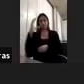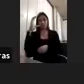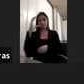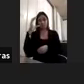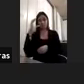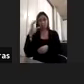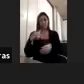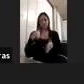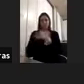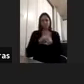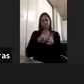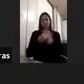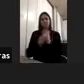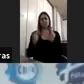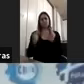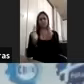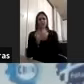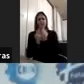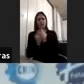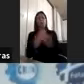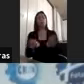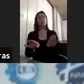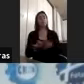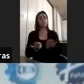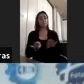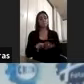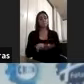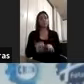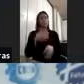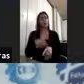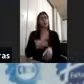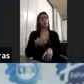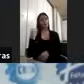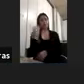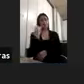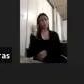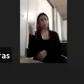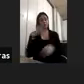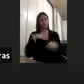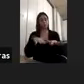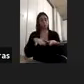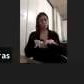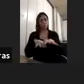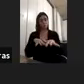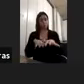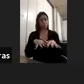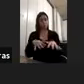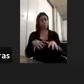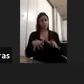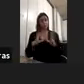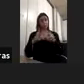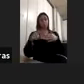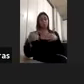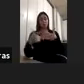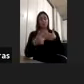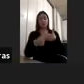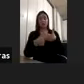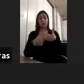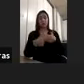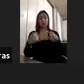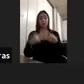os companheiros que estão lutando. Sim. Isso também se manifestará por ações a serem combinadas com